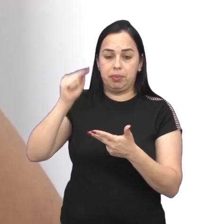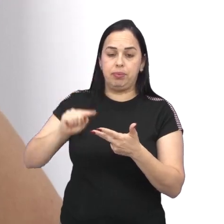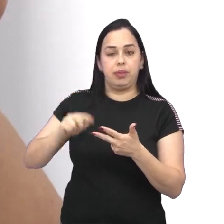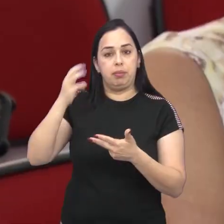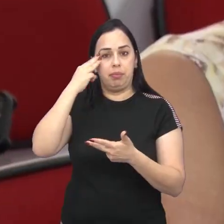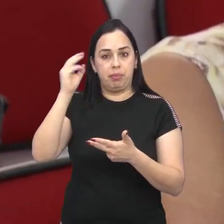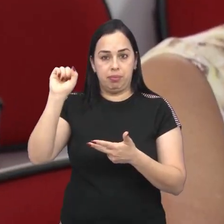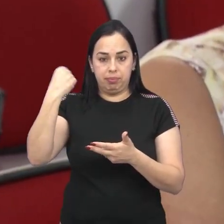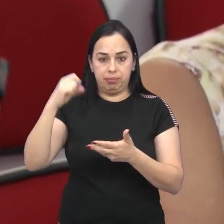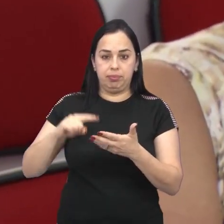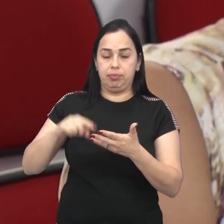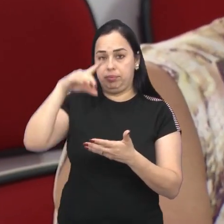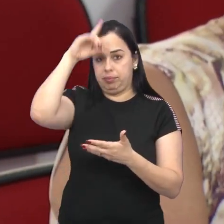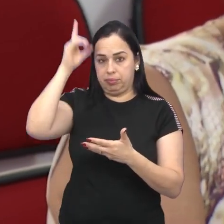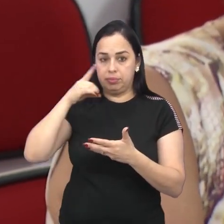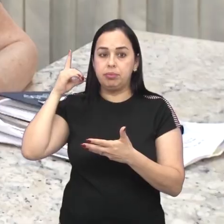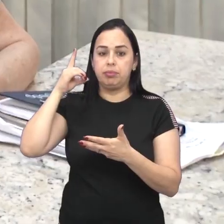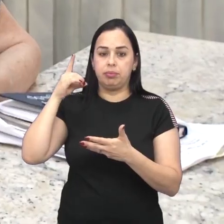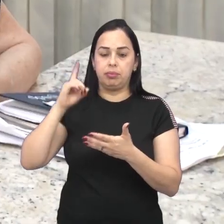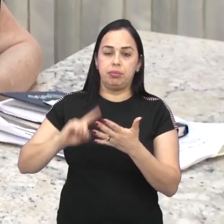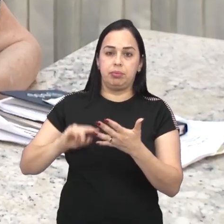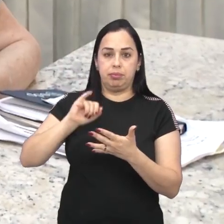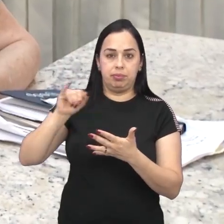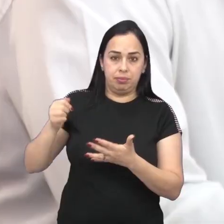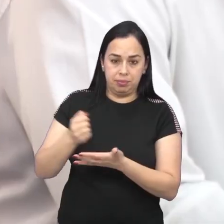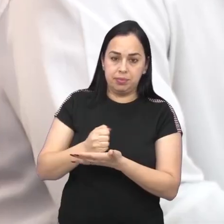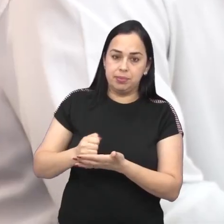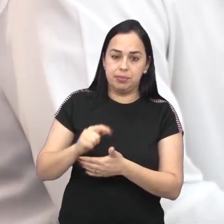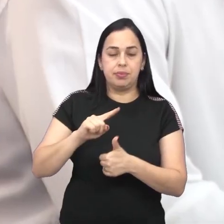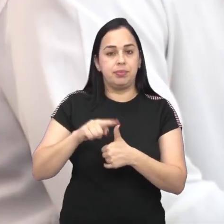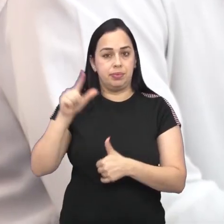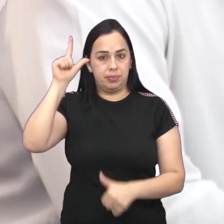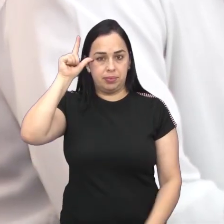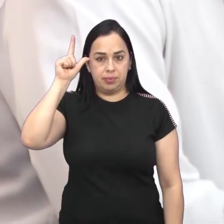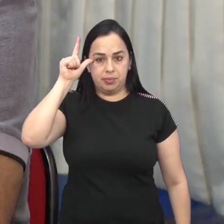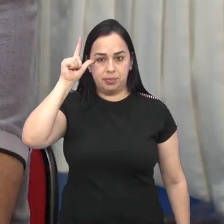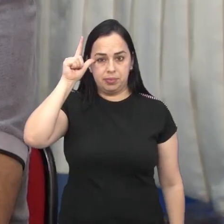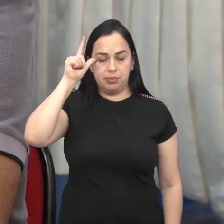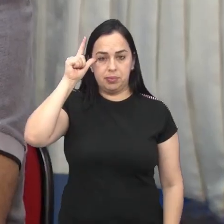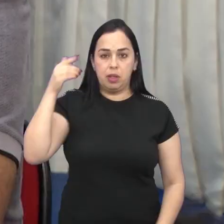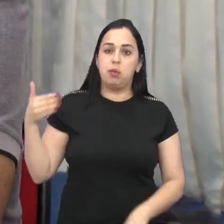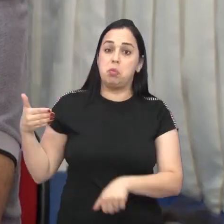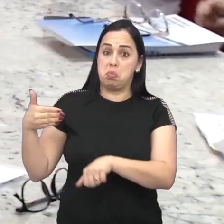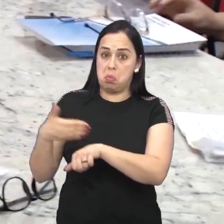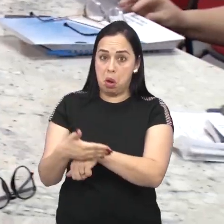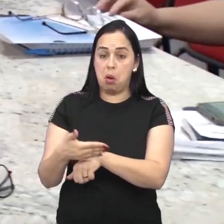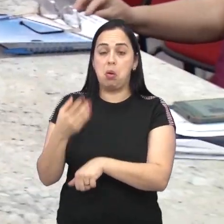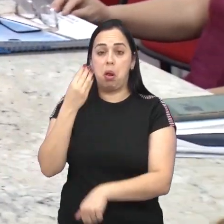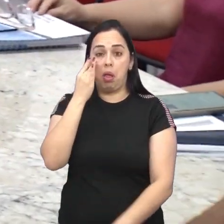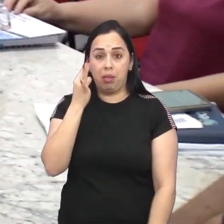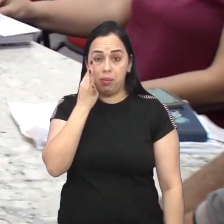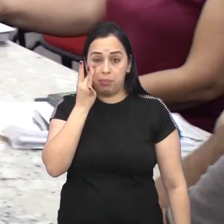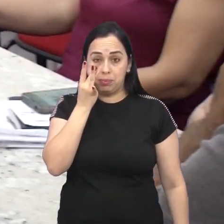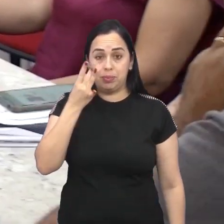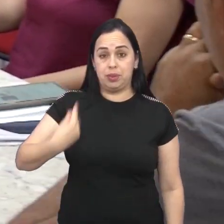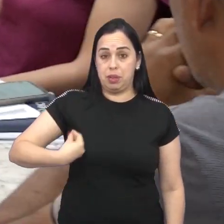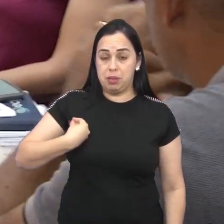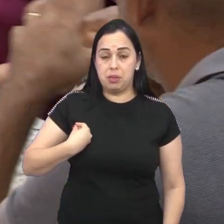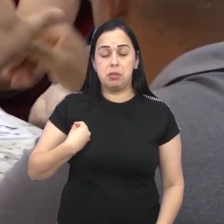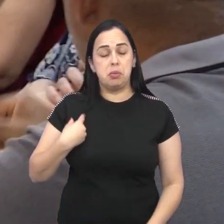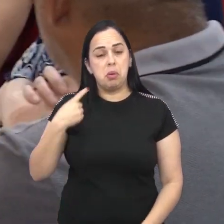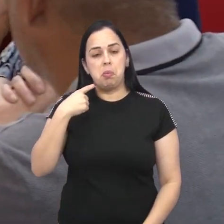Amélia Naomi, Marcão da Academia, Dulce Rita, Júnior da Farmácia e Lino Bispo estiveram